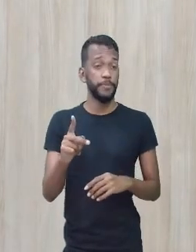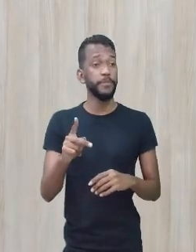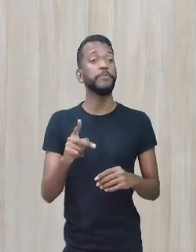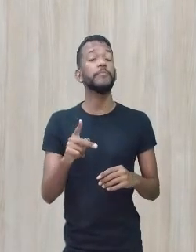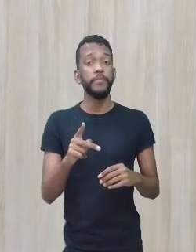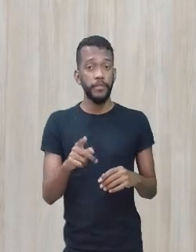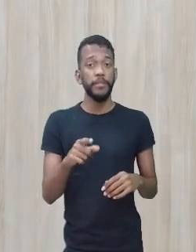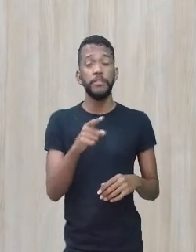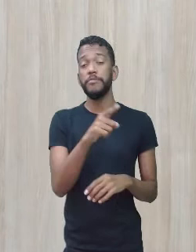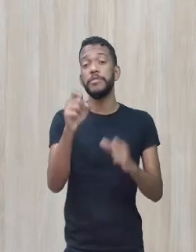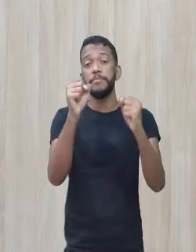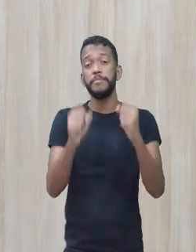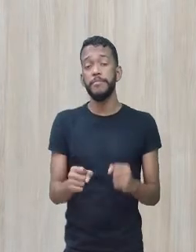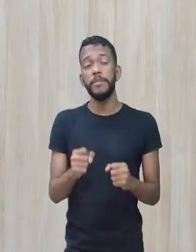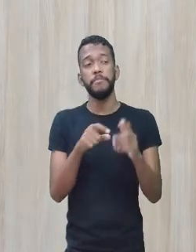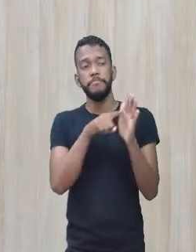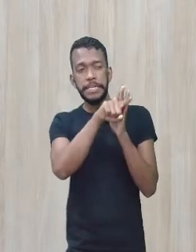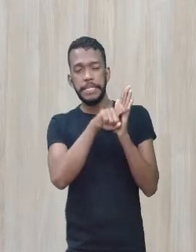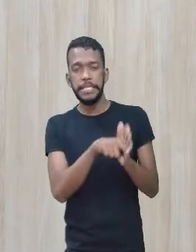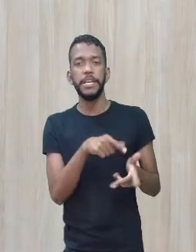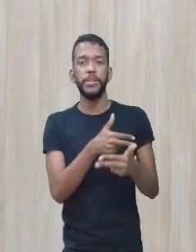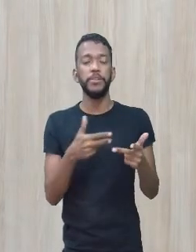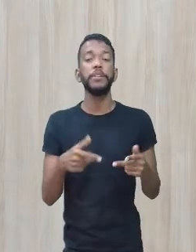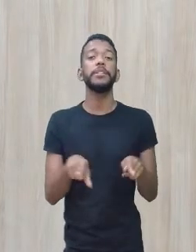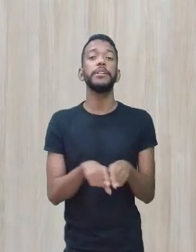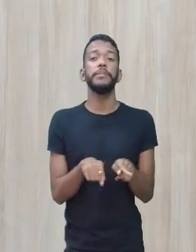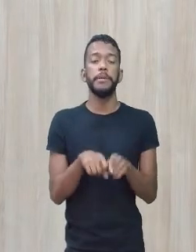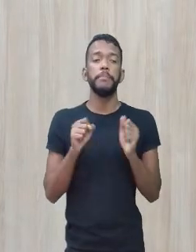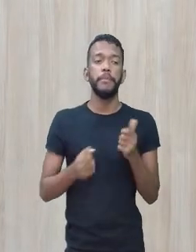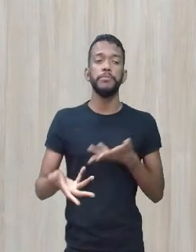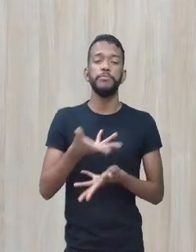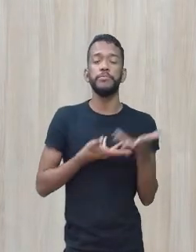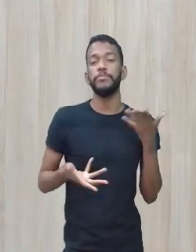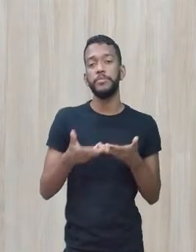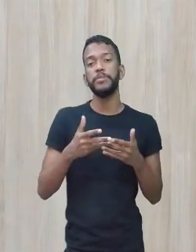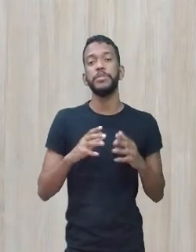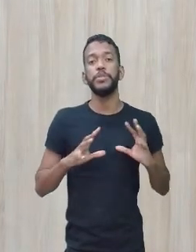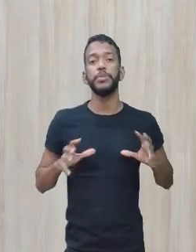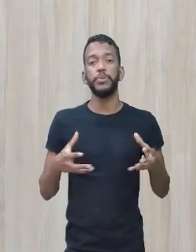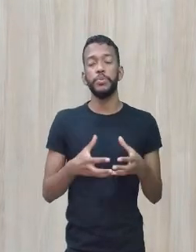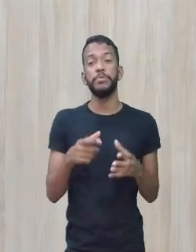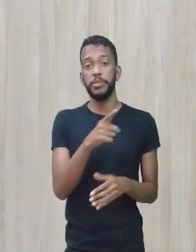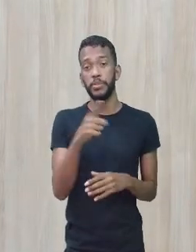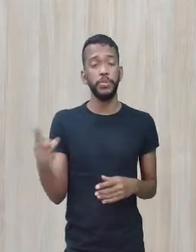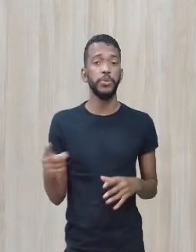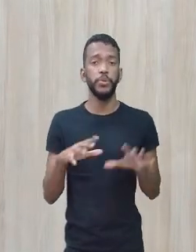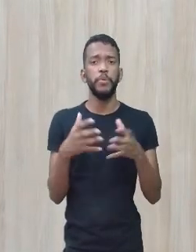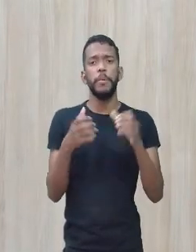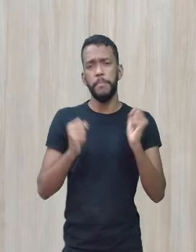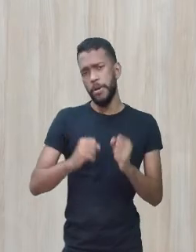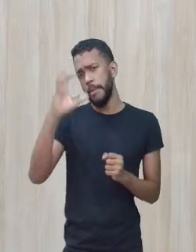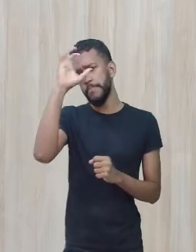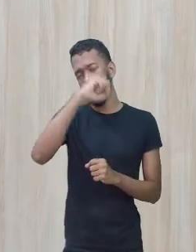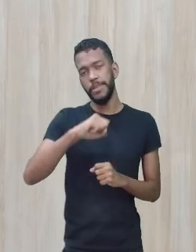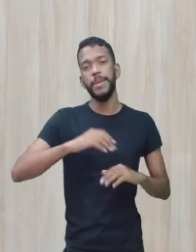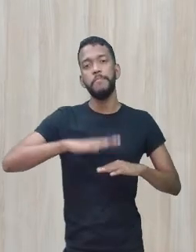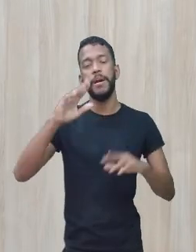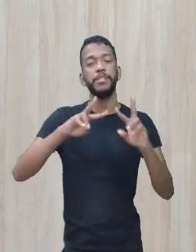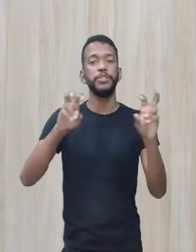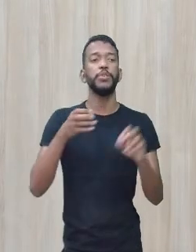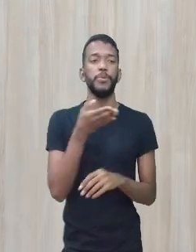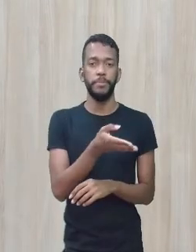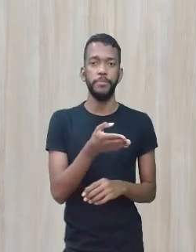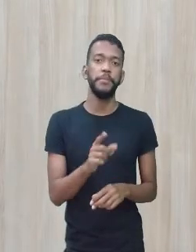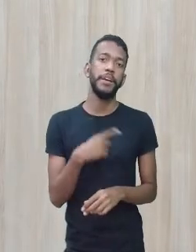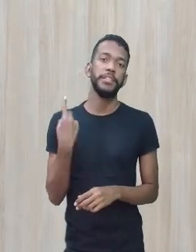possa fazer essa pesquisa e, de repente, socializar com a turma, para que a sua turma ela possa aprender mais sobre esse tema, né?